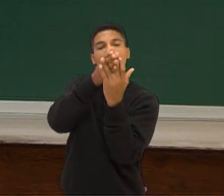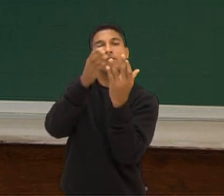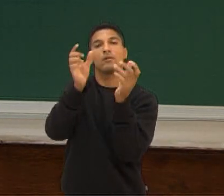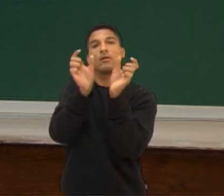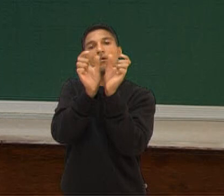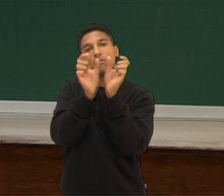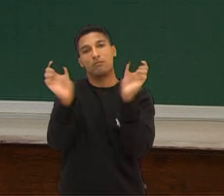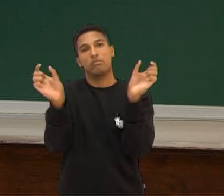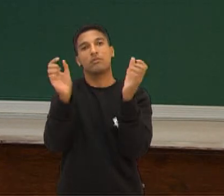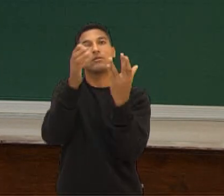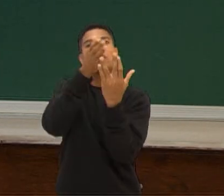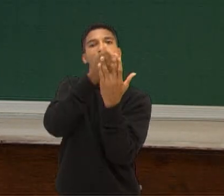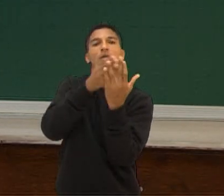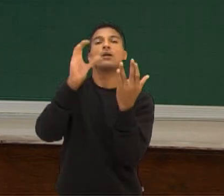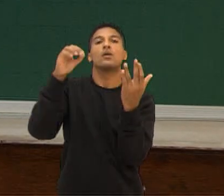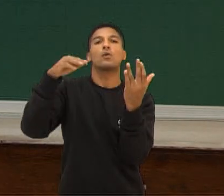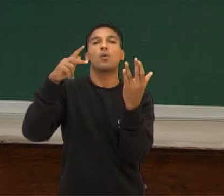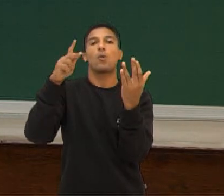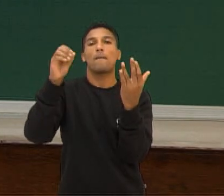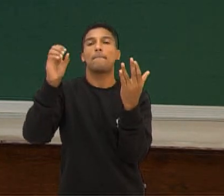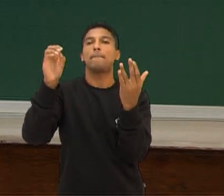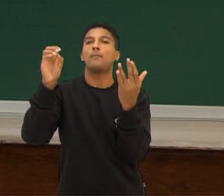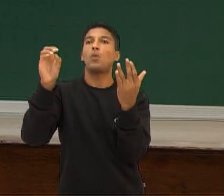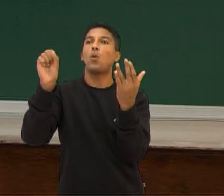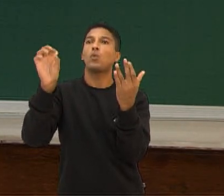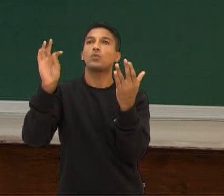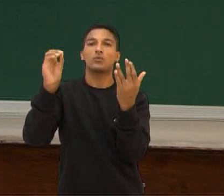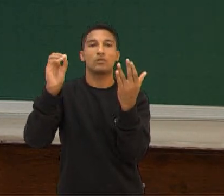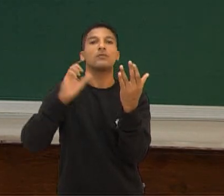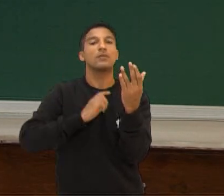período composto, não é verdade? Veja aqui, o